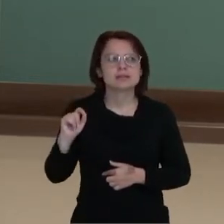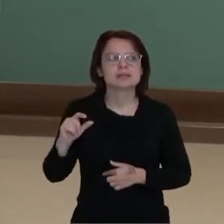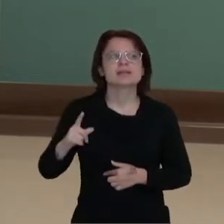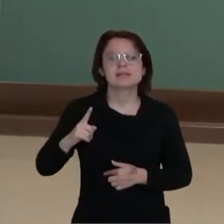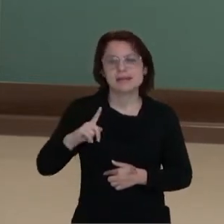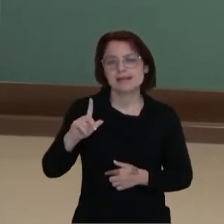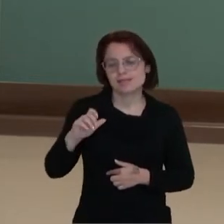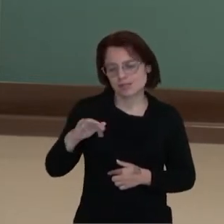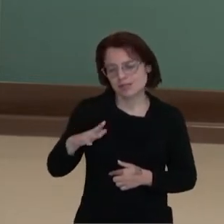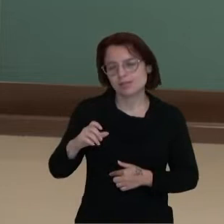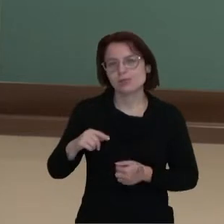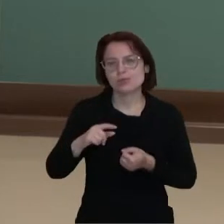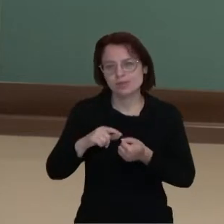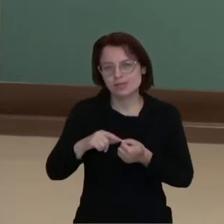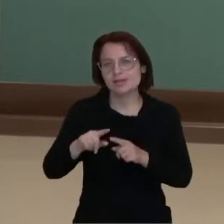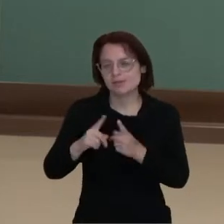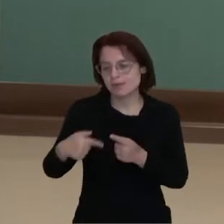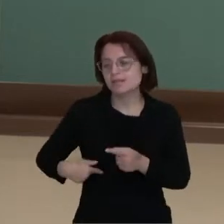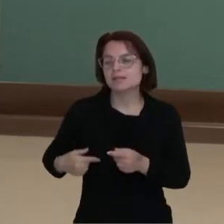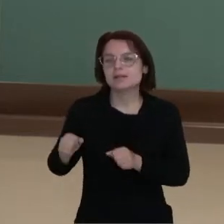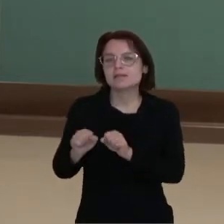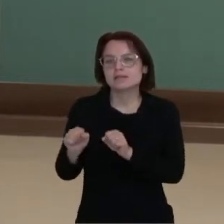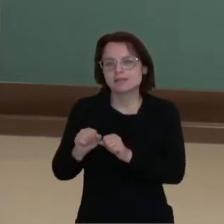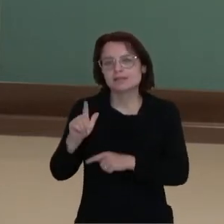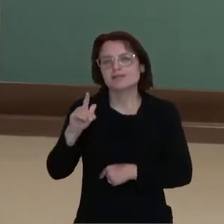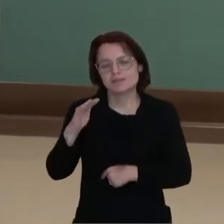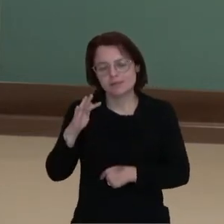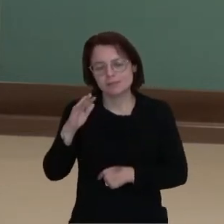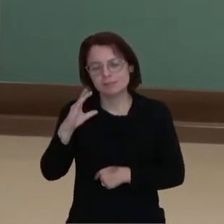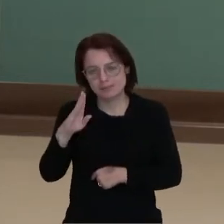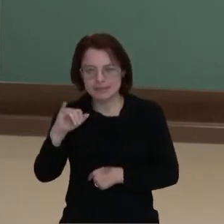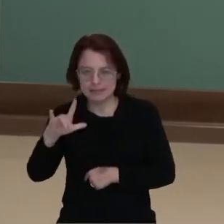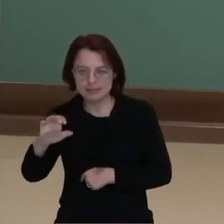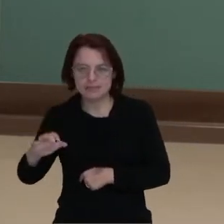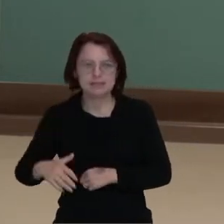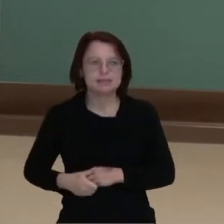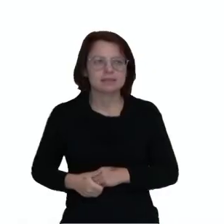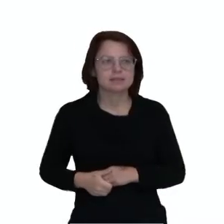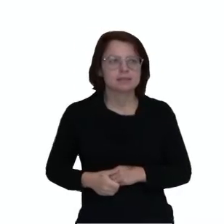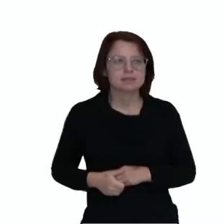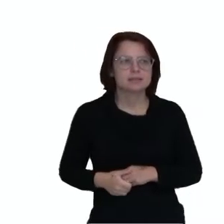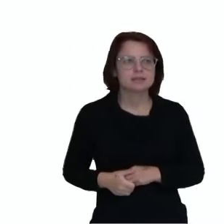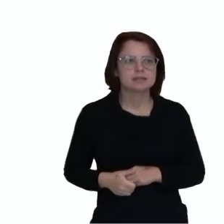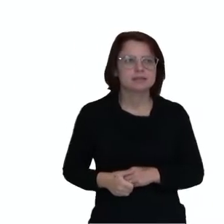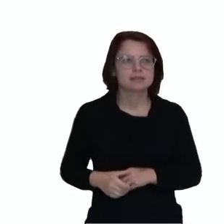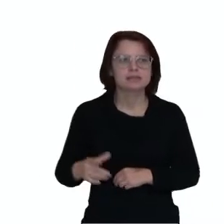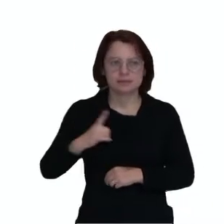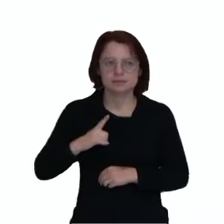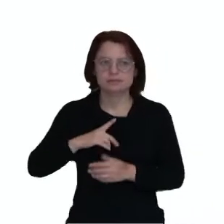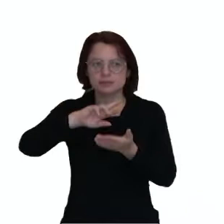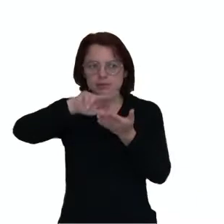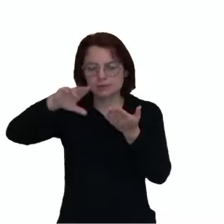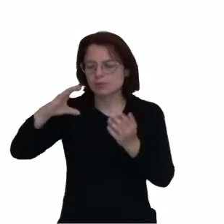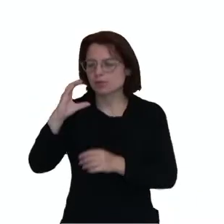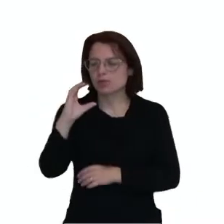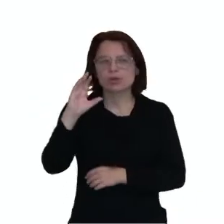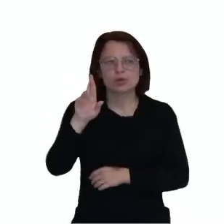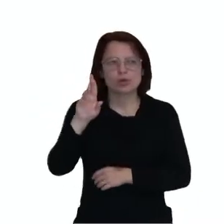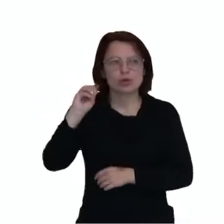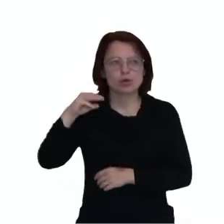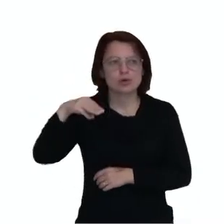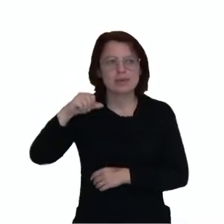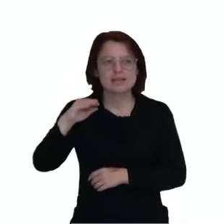qual vai estar funcionando? O gene que produz a bile. Então, nós temos lá a cromatina, é a